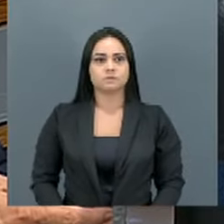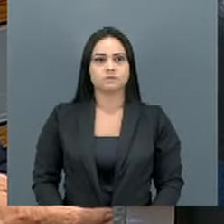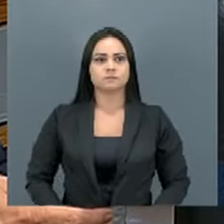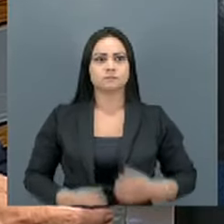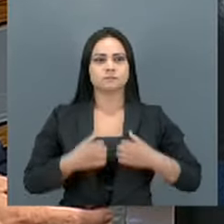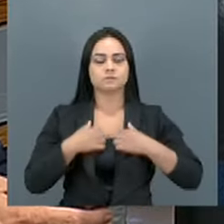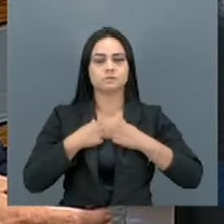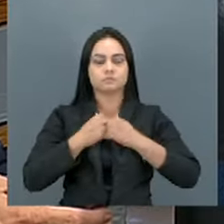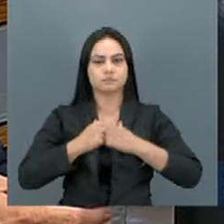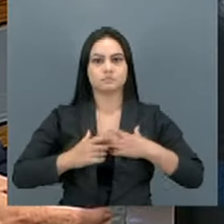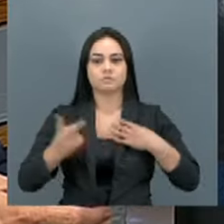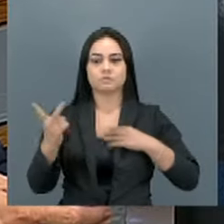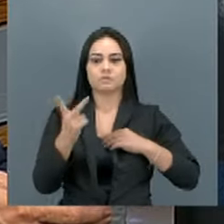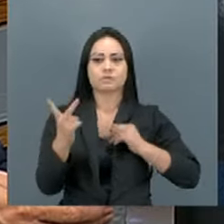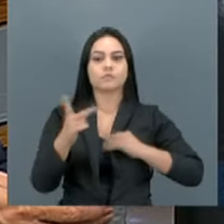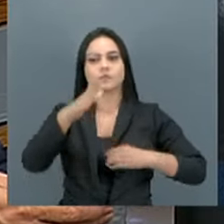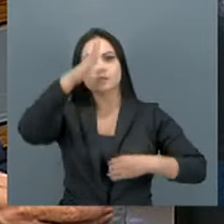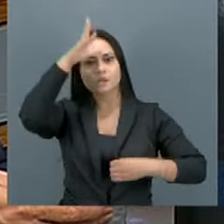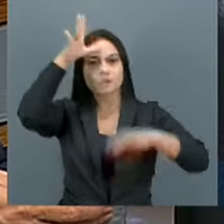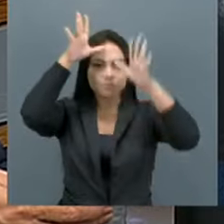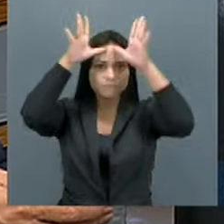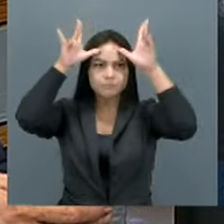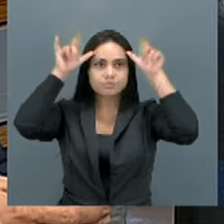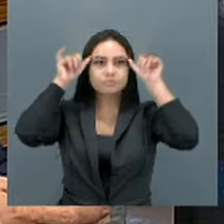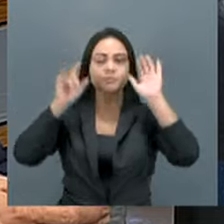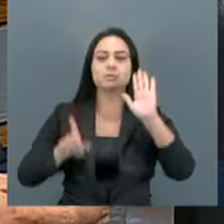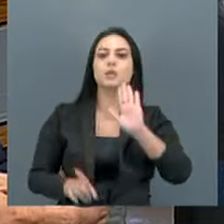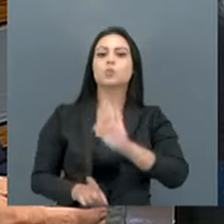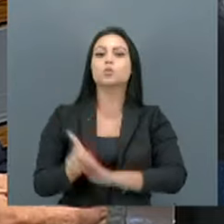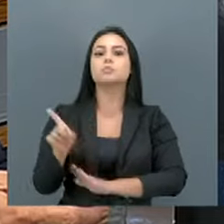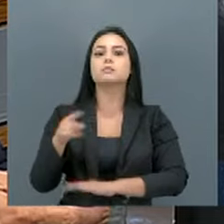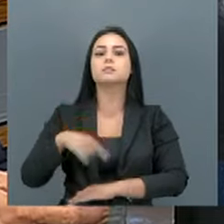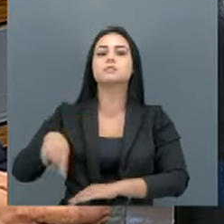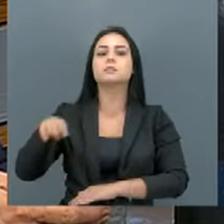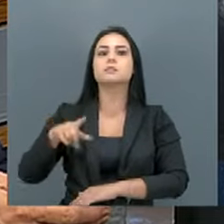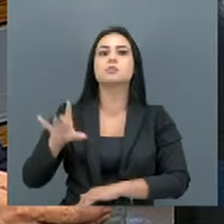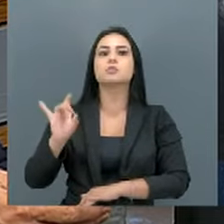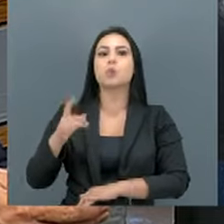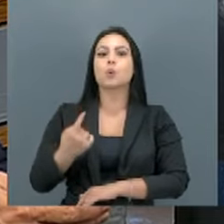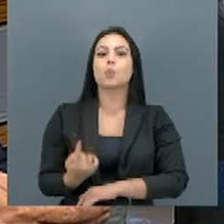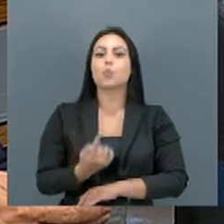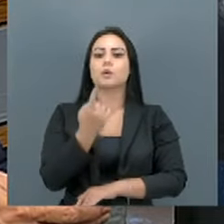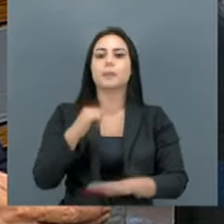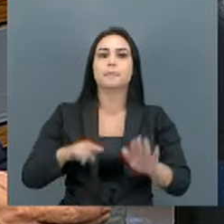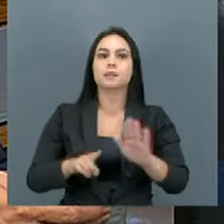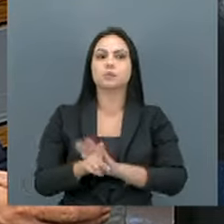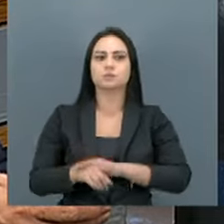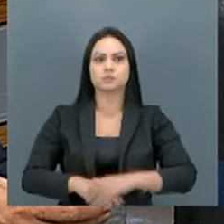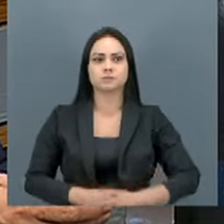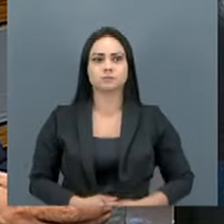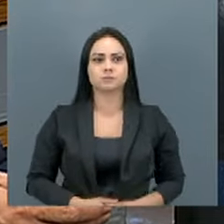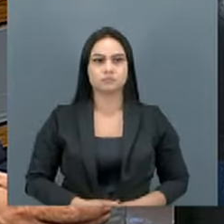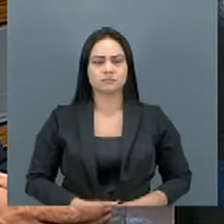ao Arnaldo, e dizer para você, eu só queria fazer uma única pergunta.